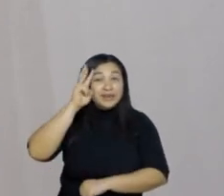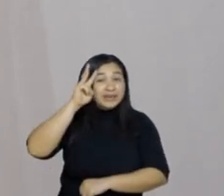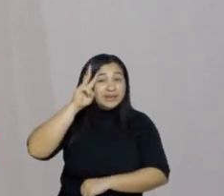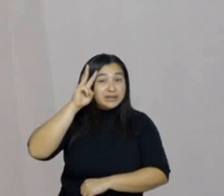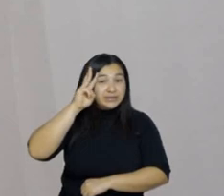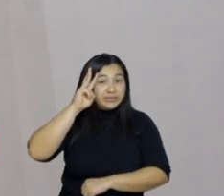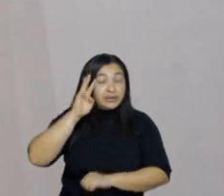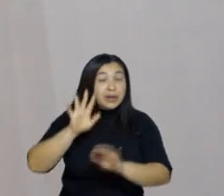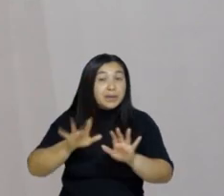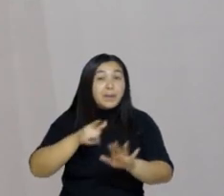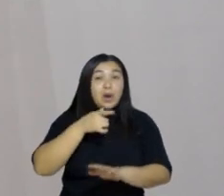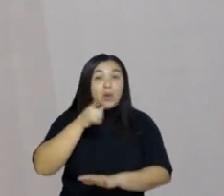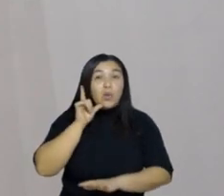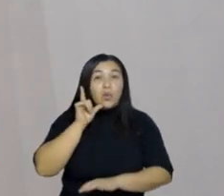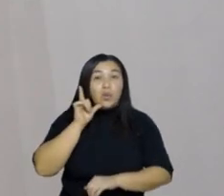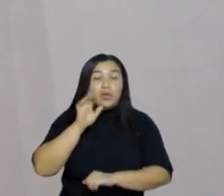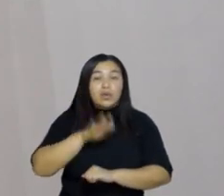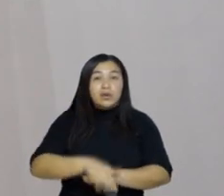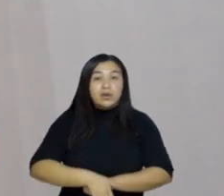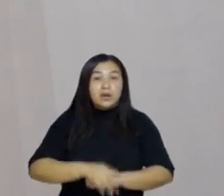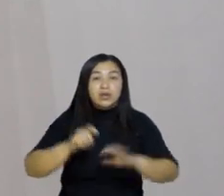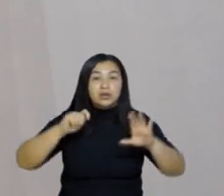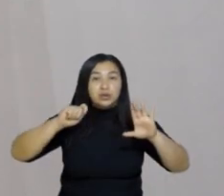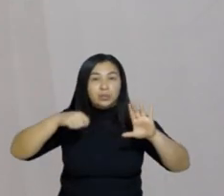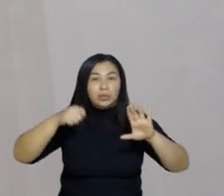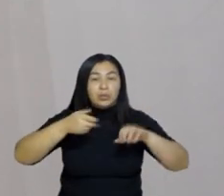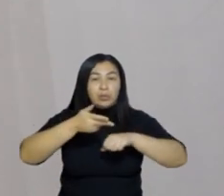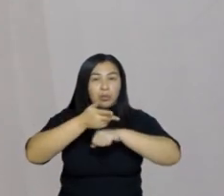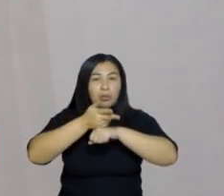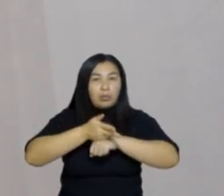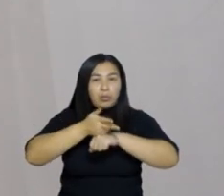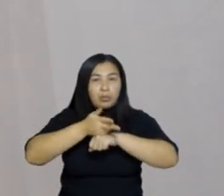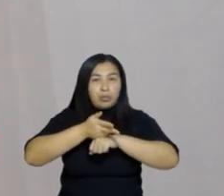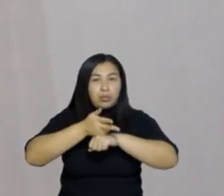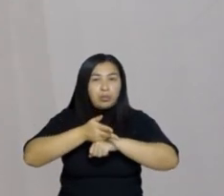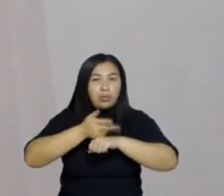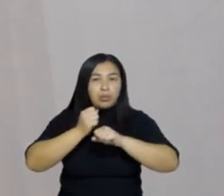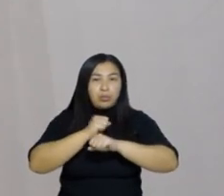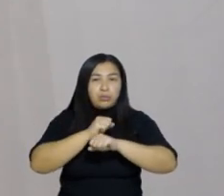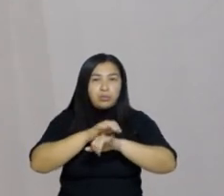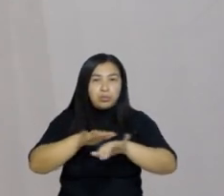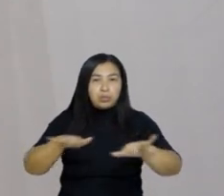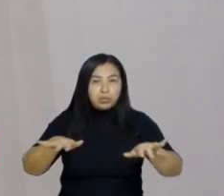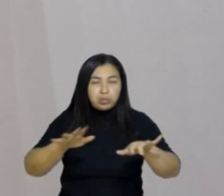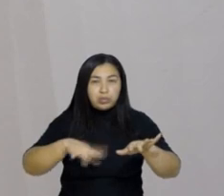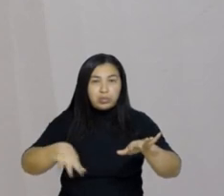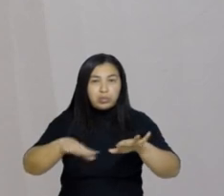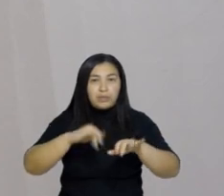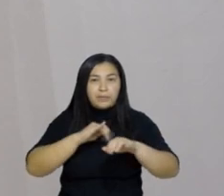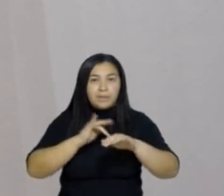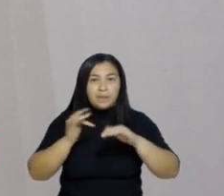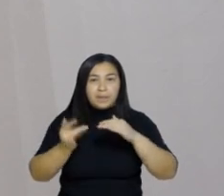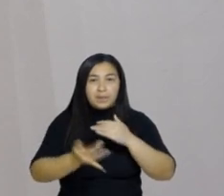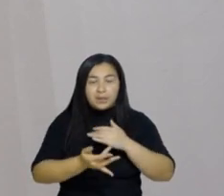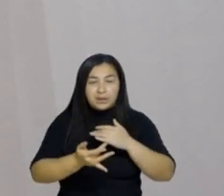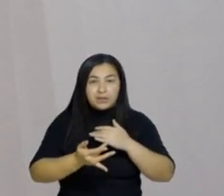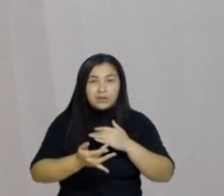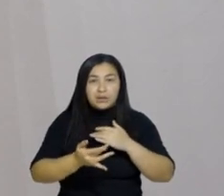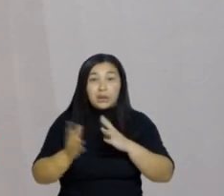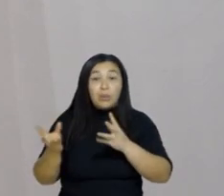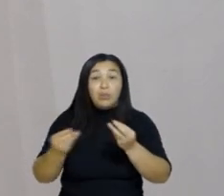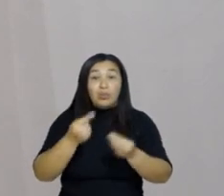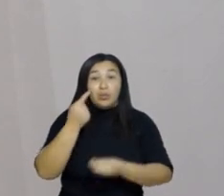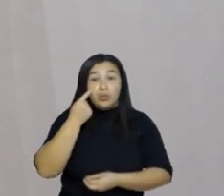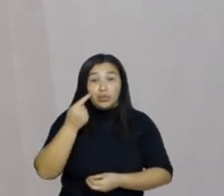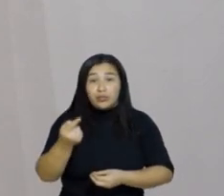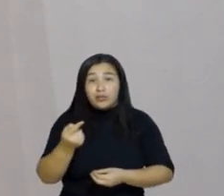Mas ontem à tarde, ela gravou um vídeo que está circulando e está dando uma grande repercussão de